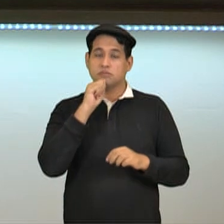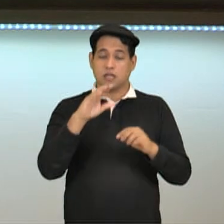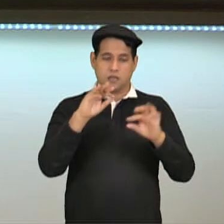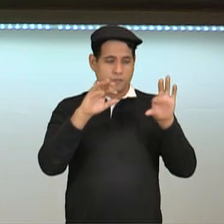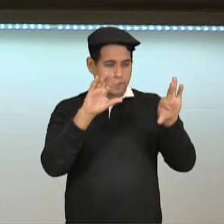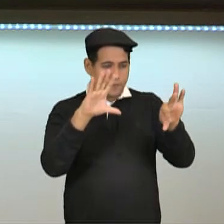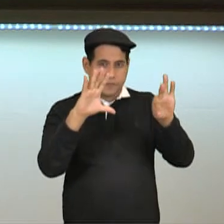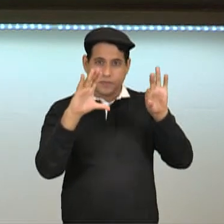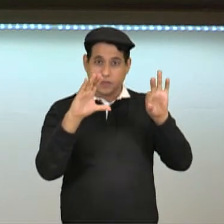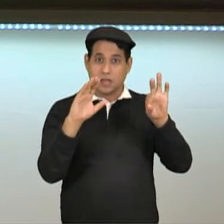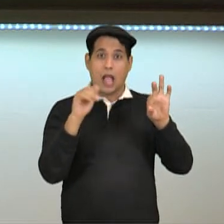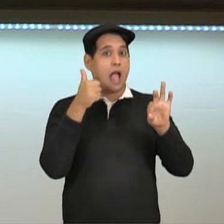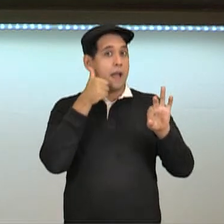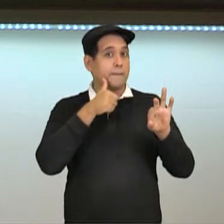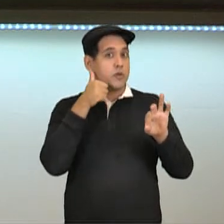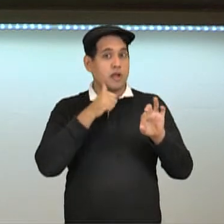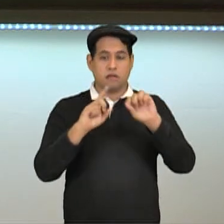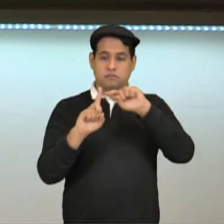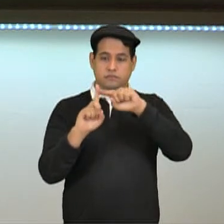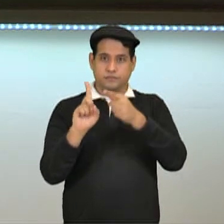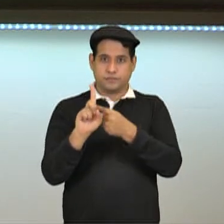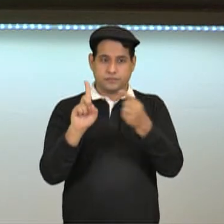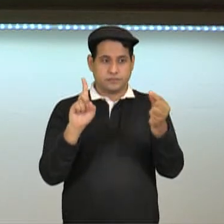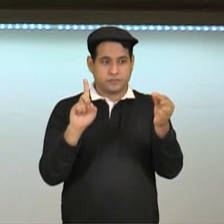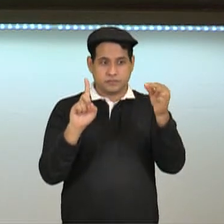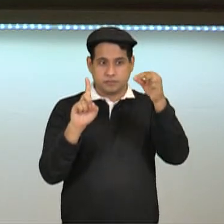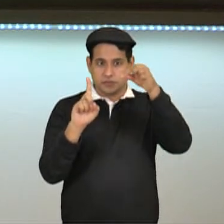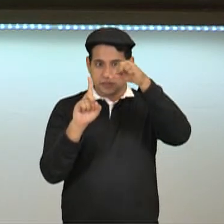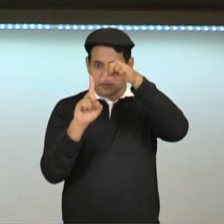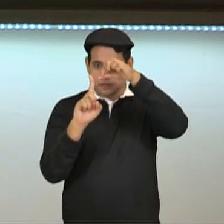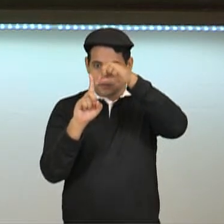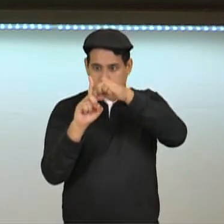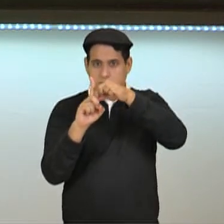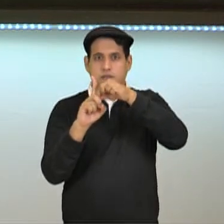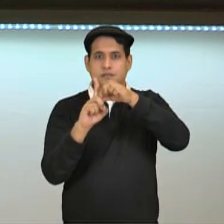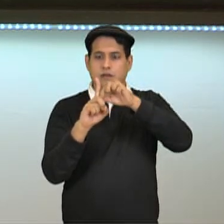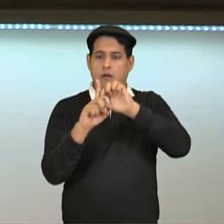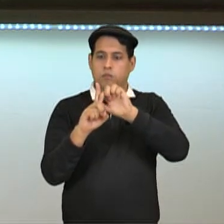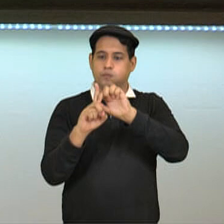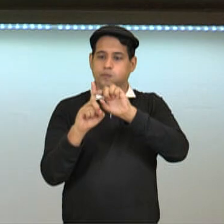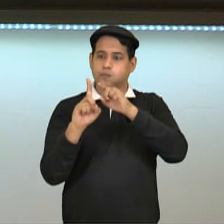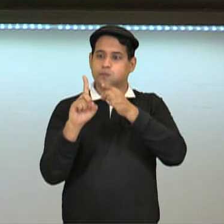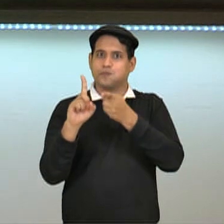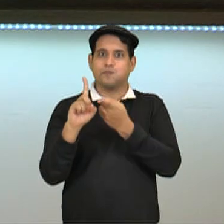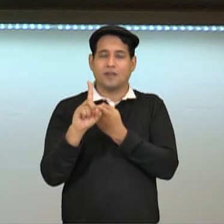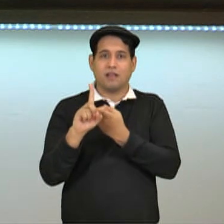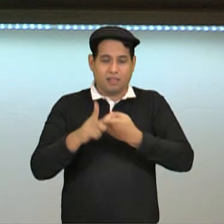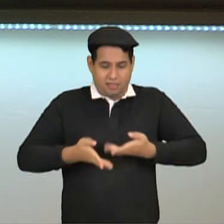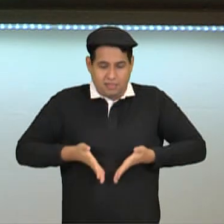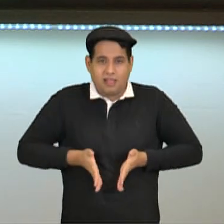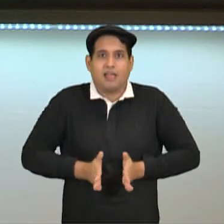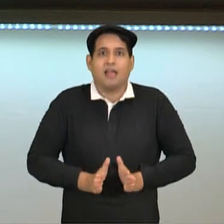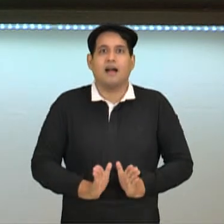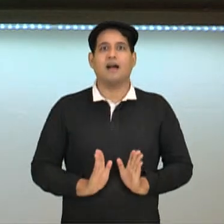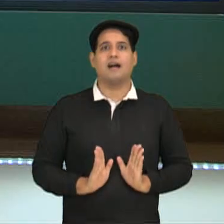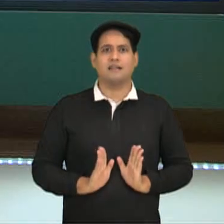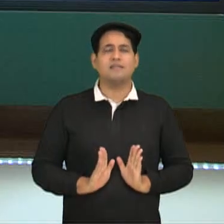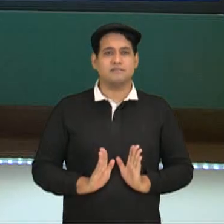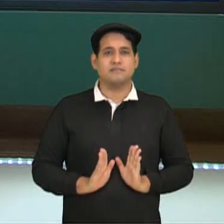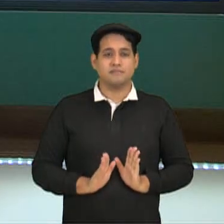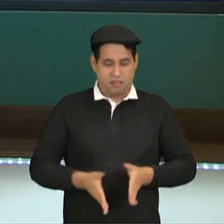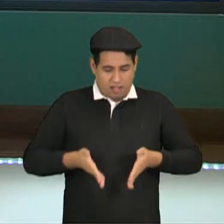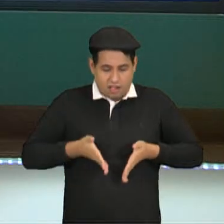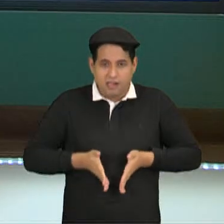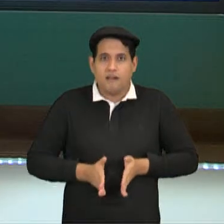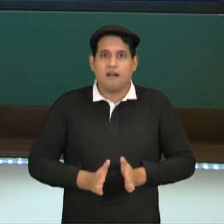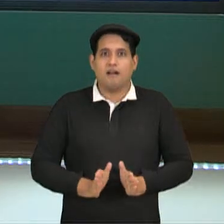mãe. E esses nenês, eles nasceram, foram 2 meninas, tá? E elas nasceram, então, segundo